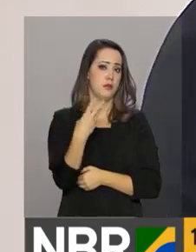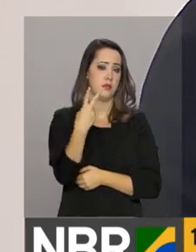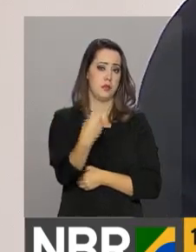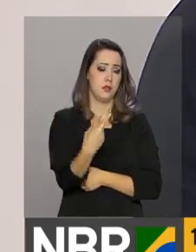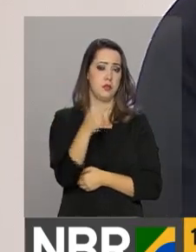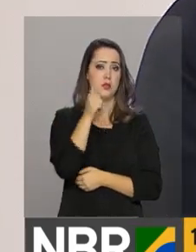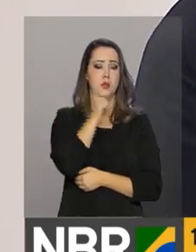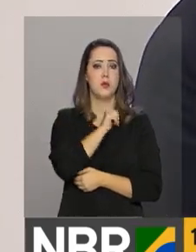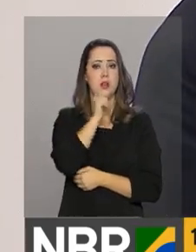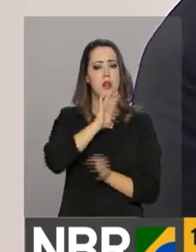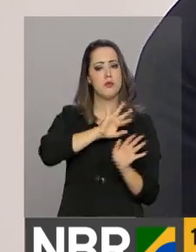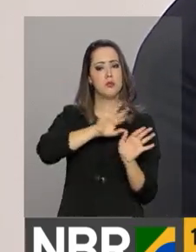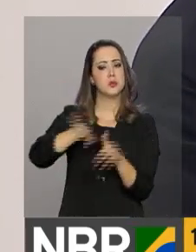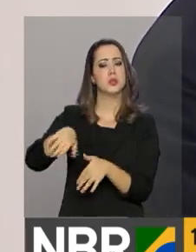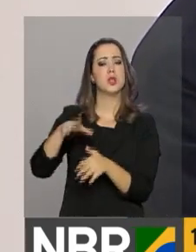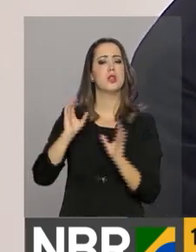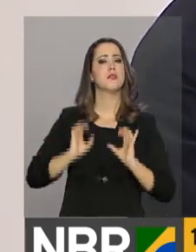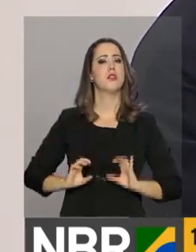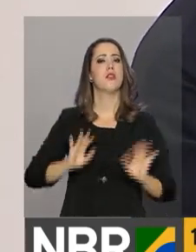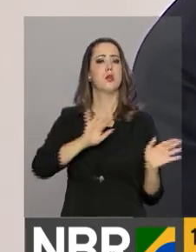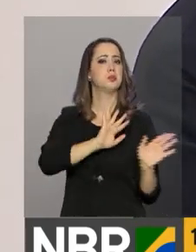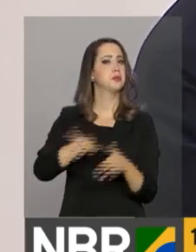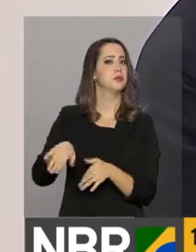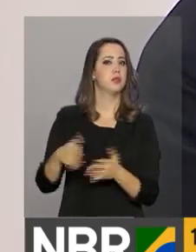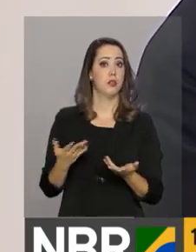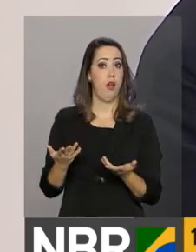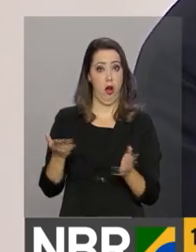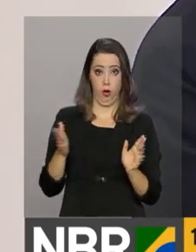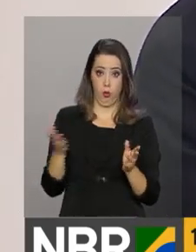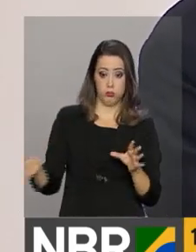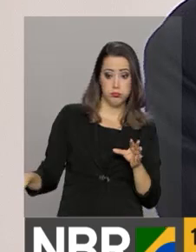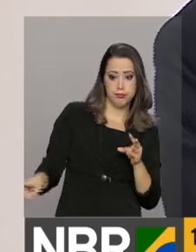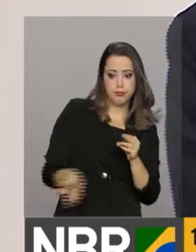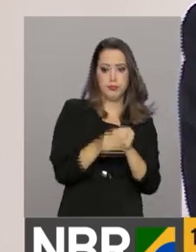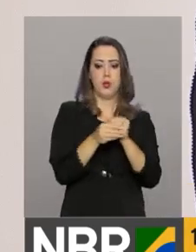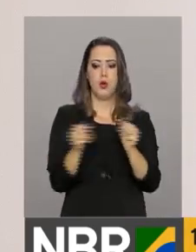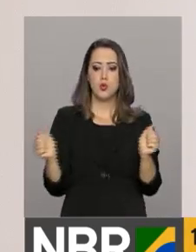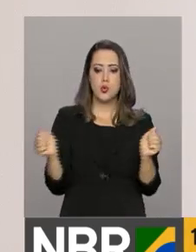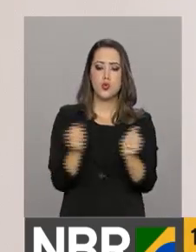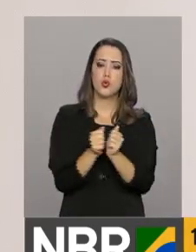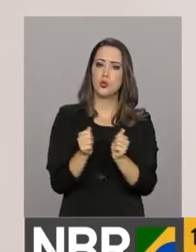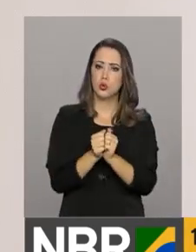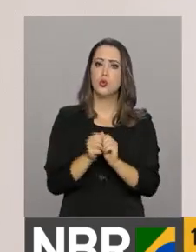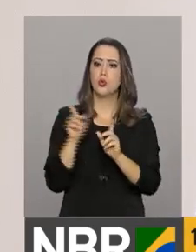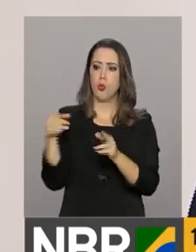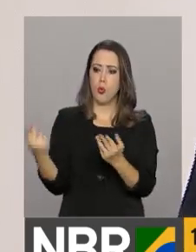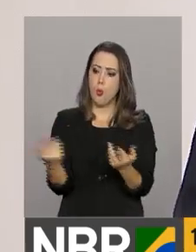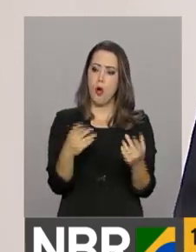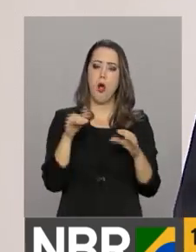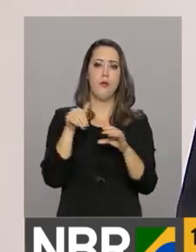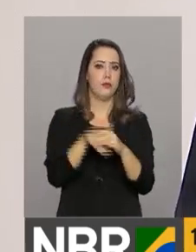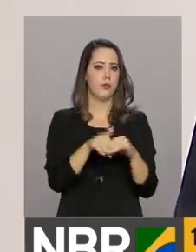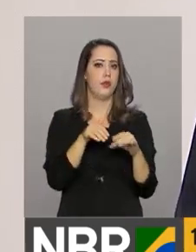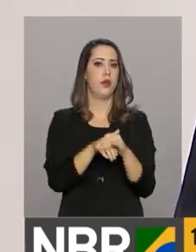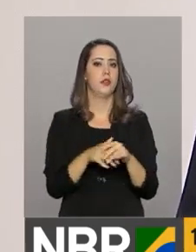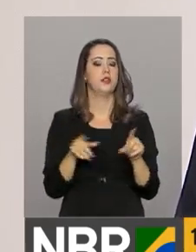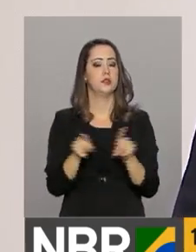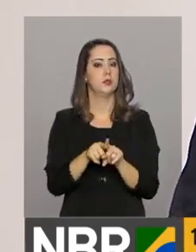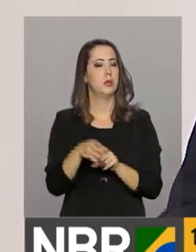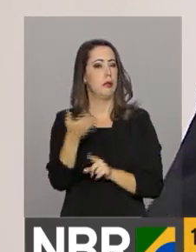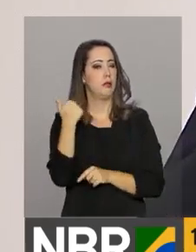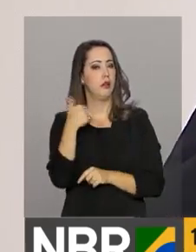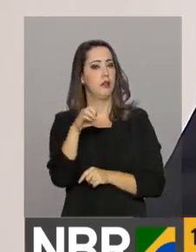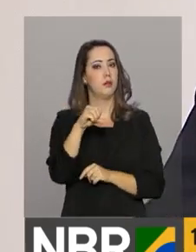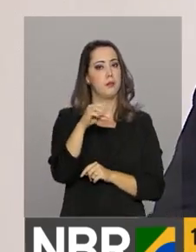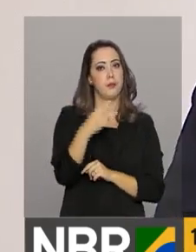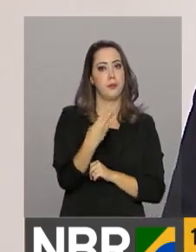mulher que era escolhida cidadania começou a votar e escolher portanto os seus representantes né